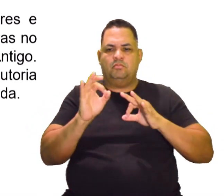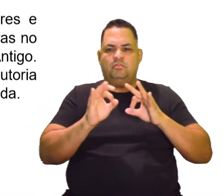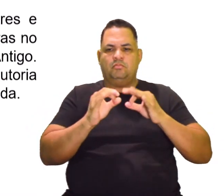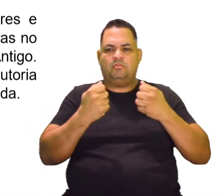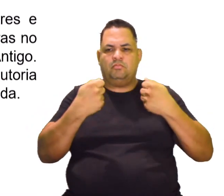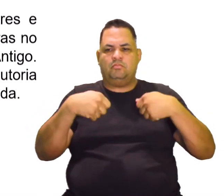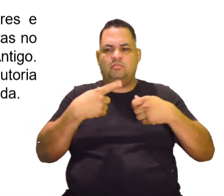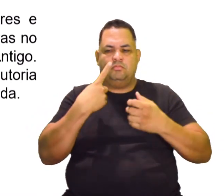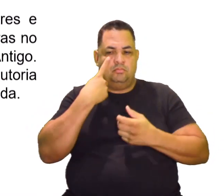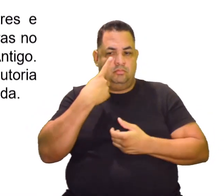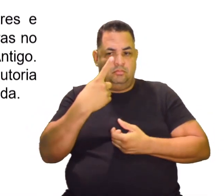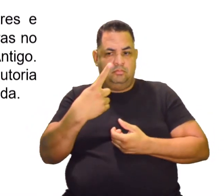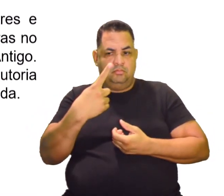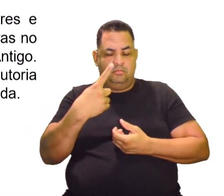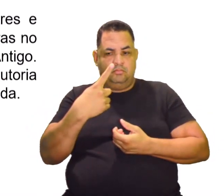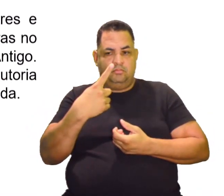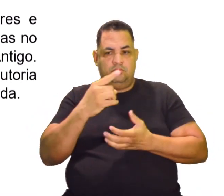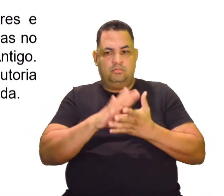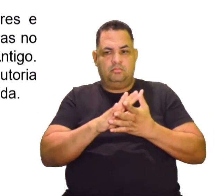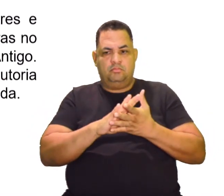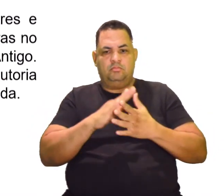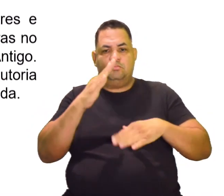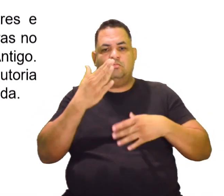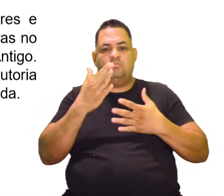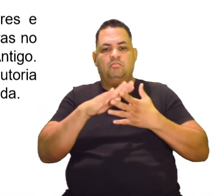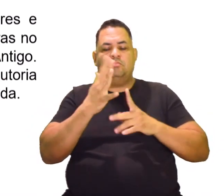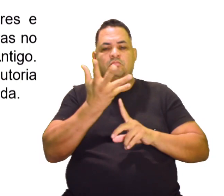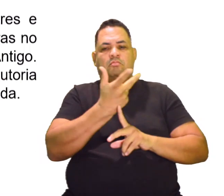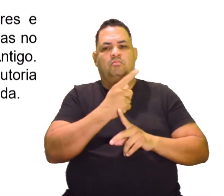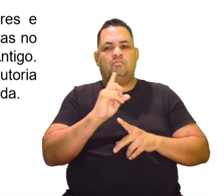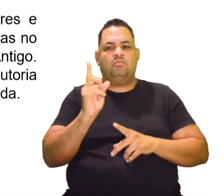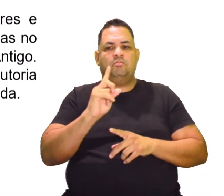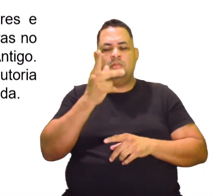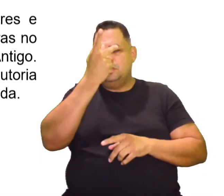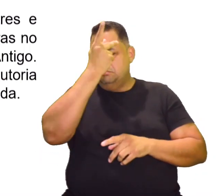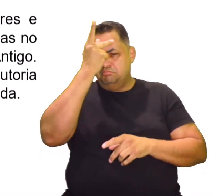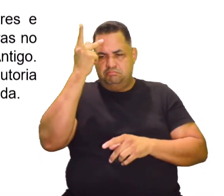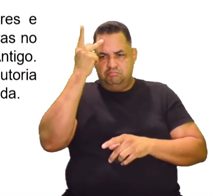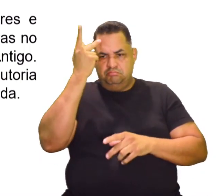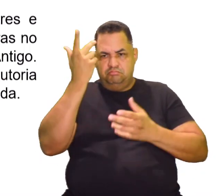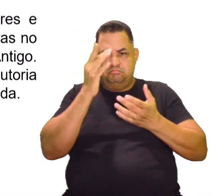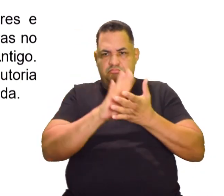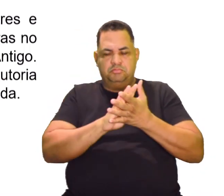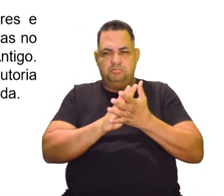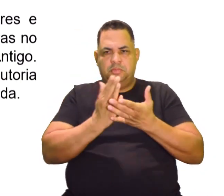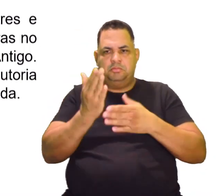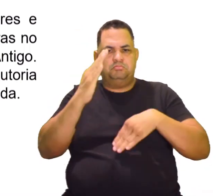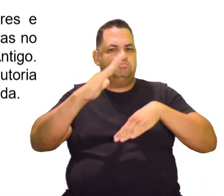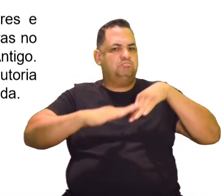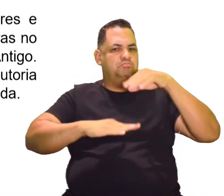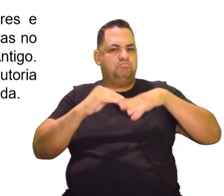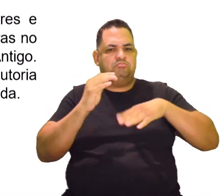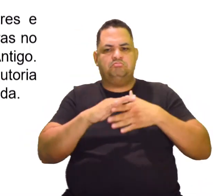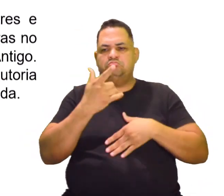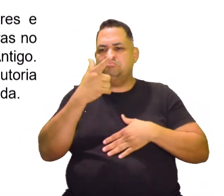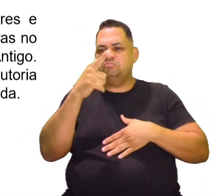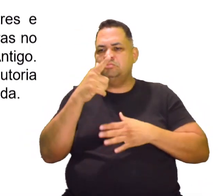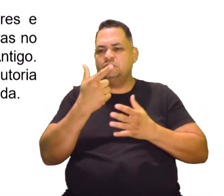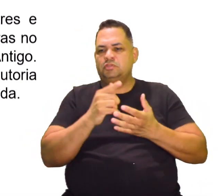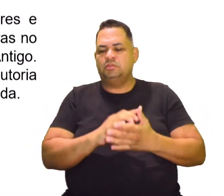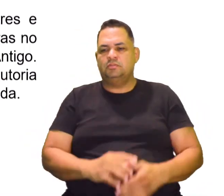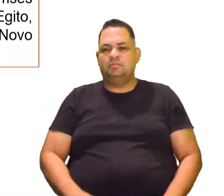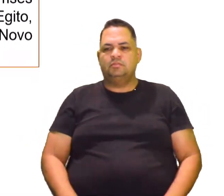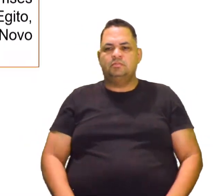podemos dizer que artístico, porém não eram pessoas consideradas como artistas, não havia a figura do artista.